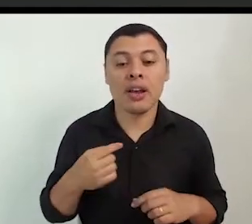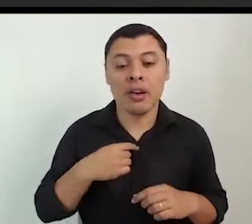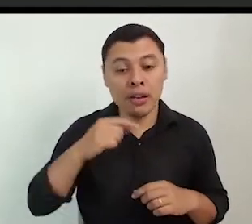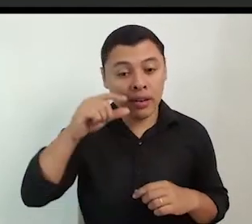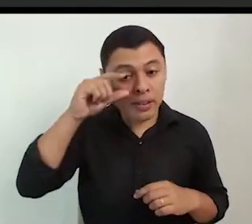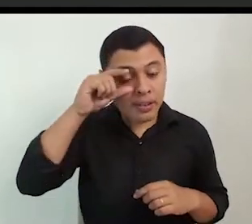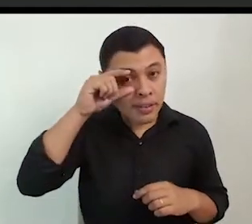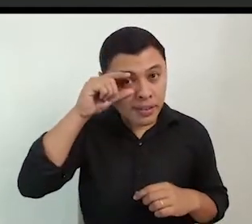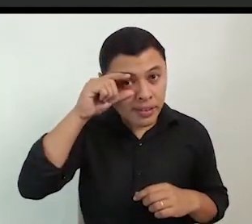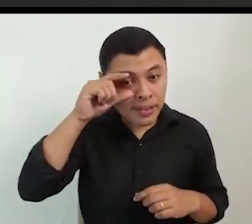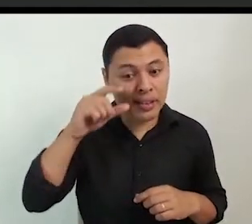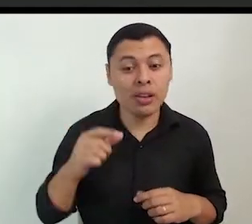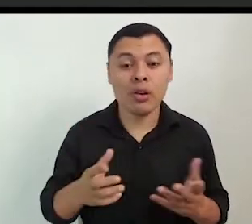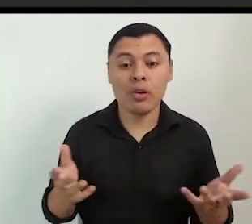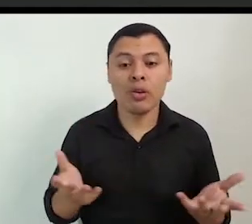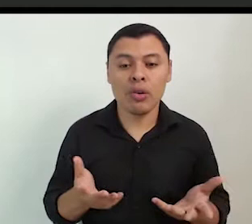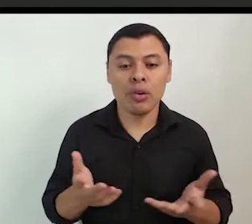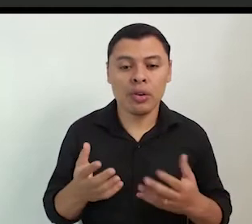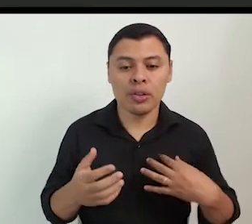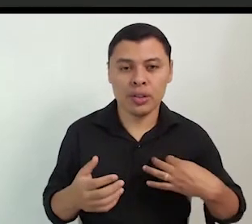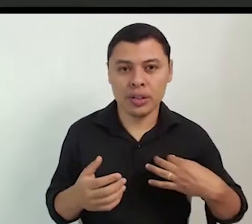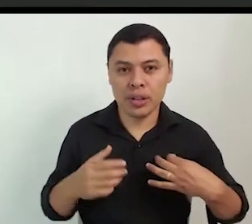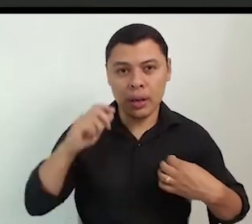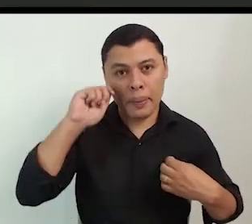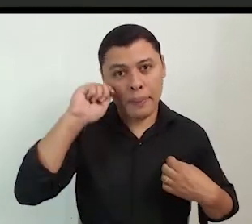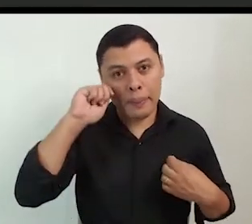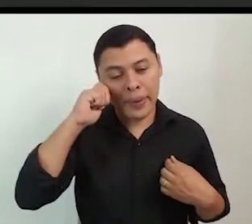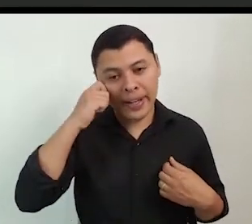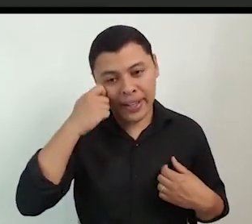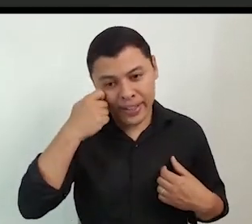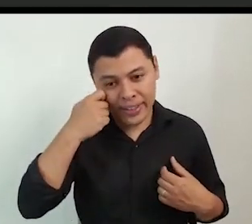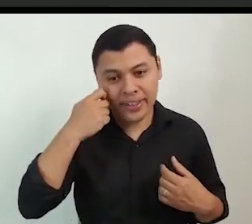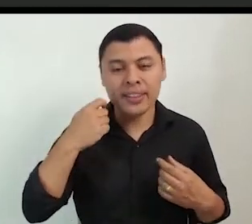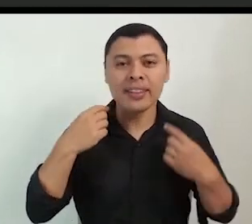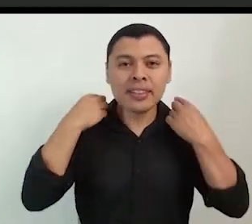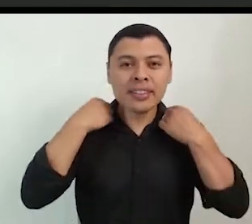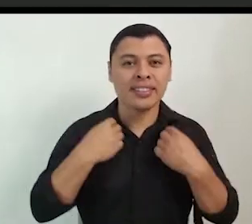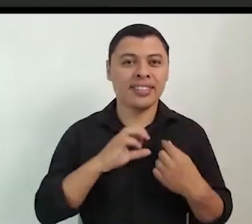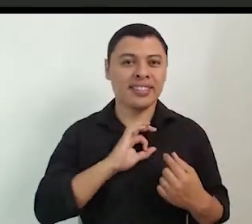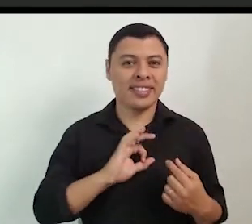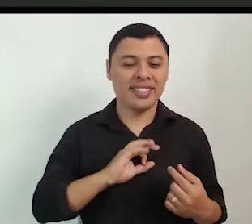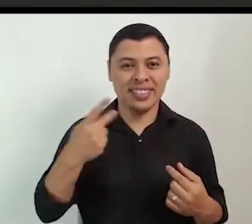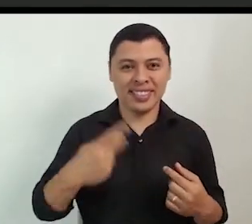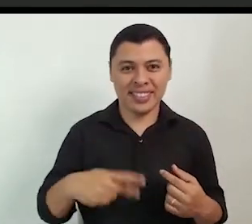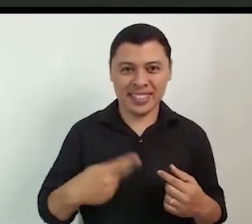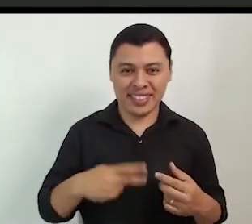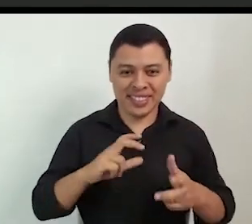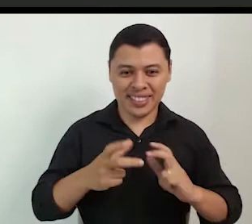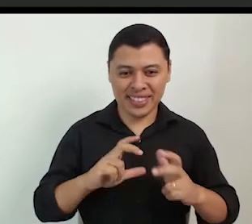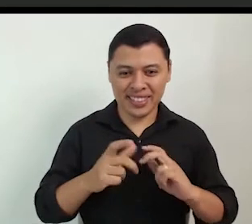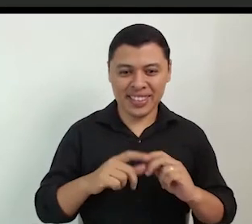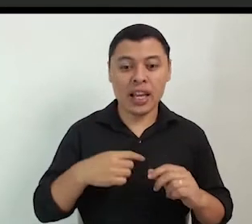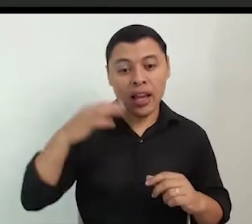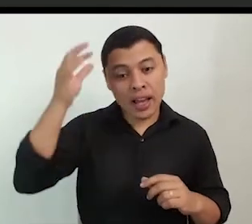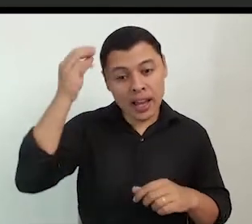hoje camisa preta, né, uma camisa polo preta do TDC e tenho cabelo castanho